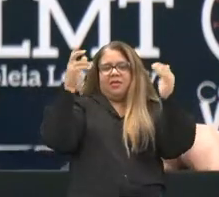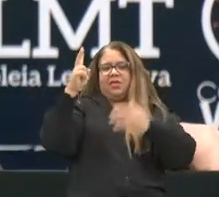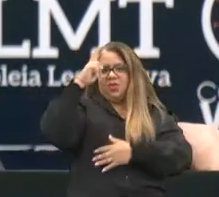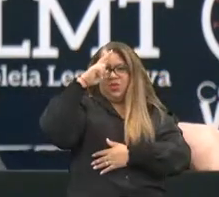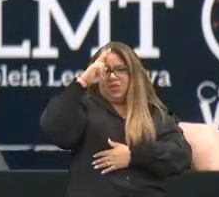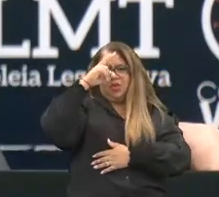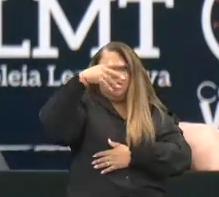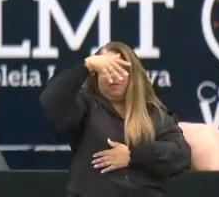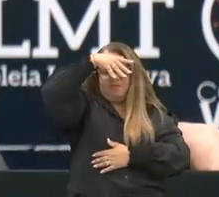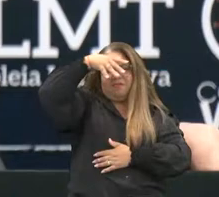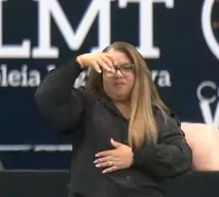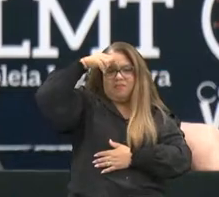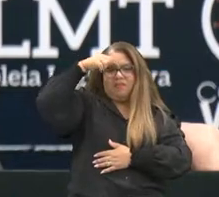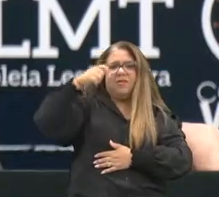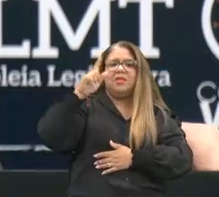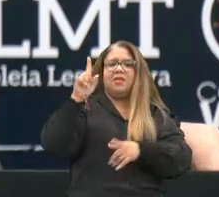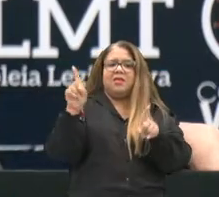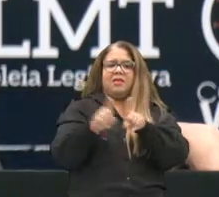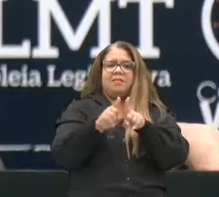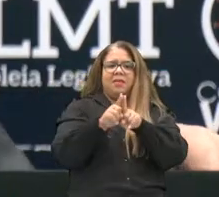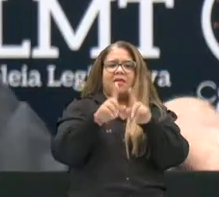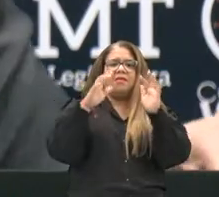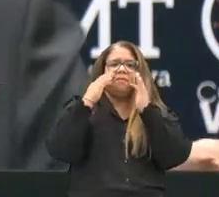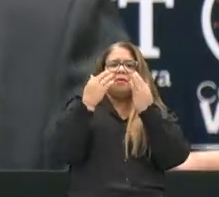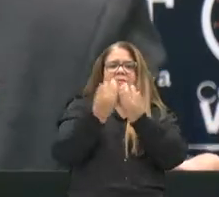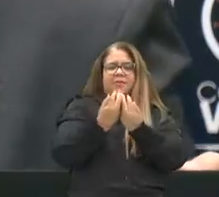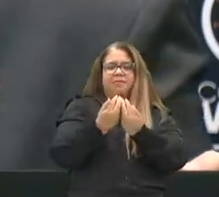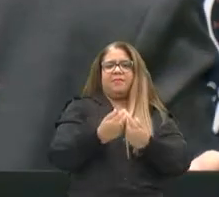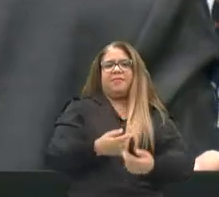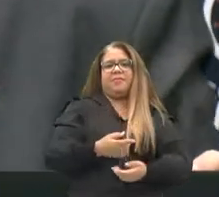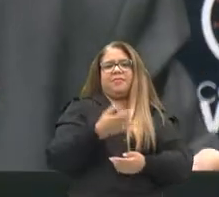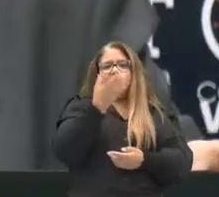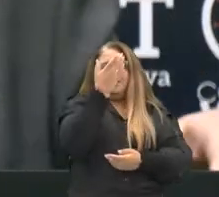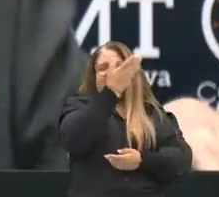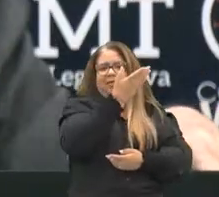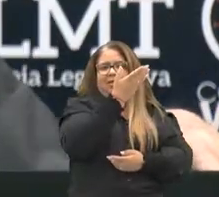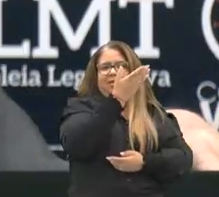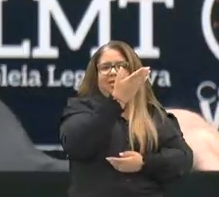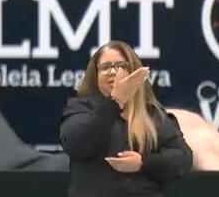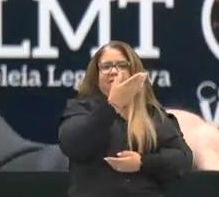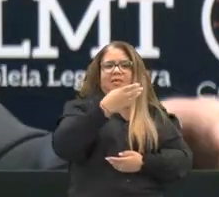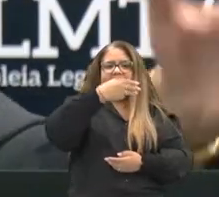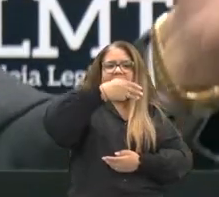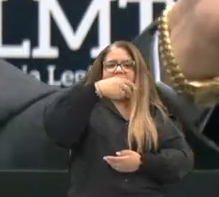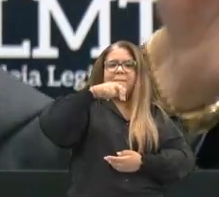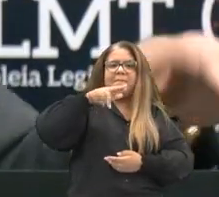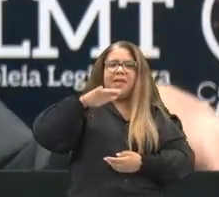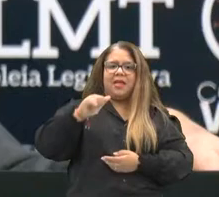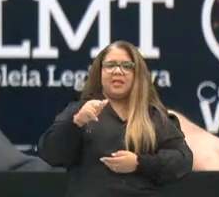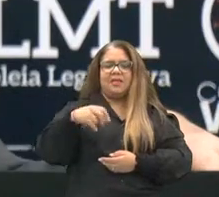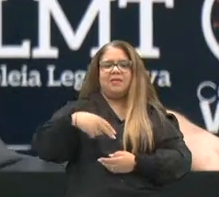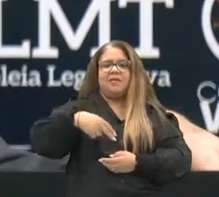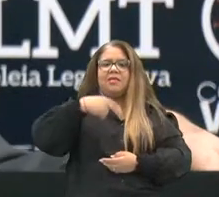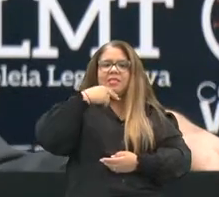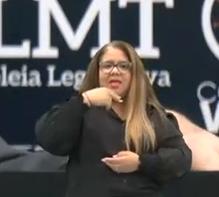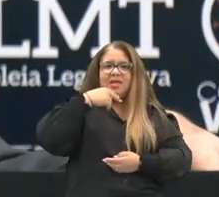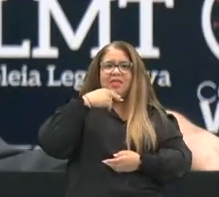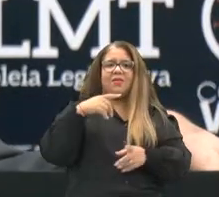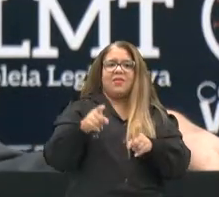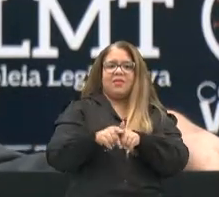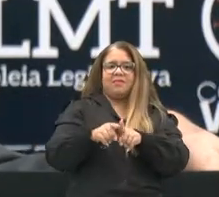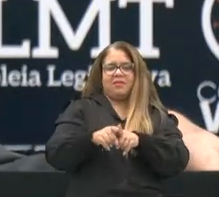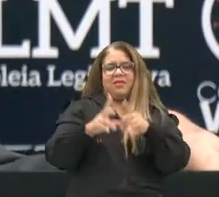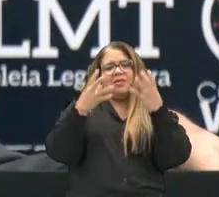confunde também com a família Milha. A todos os familiares, a nossa querida Maria Luísa, o seu neto Pedro aqui, tenha